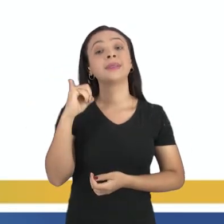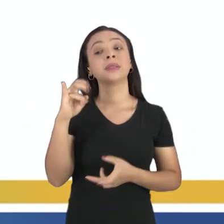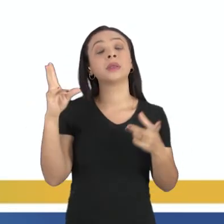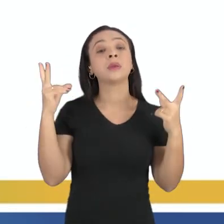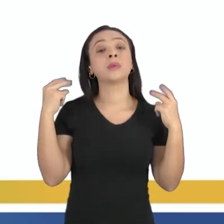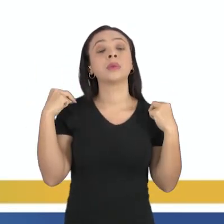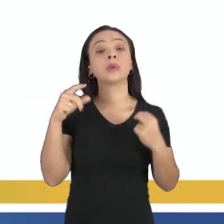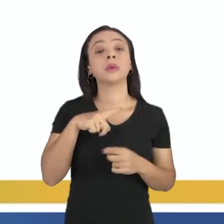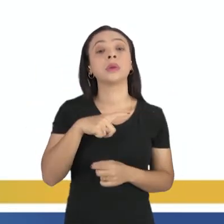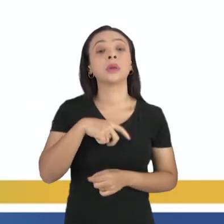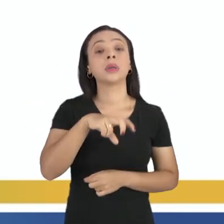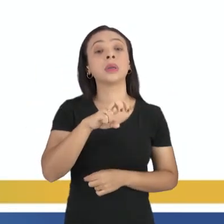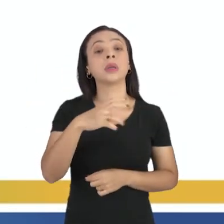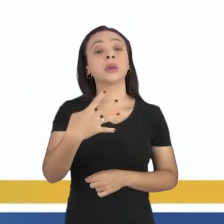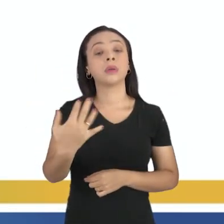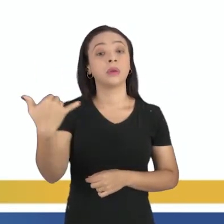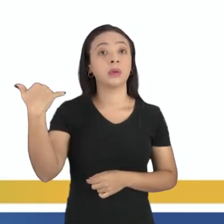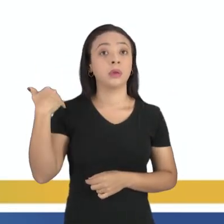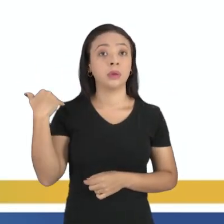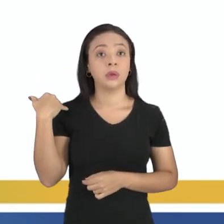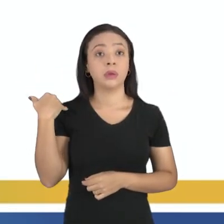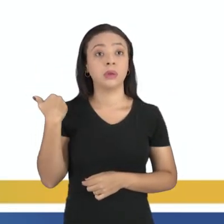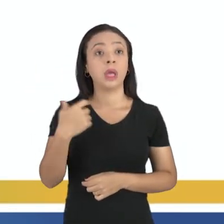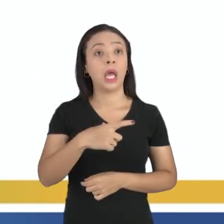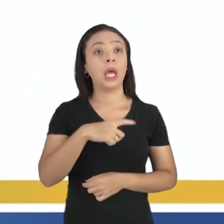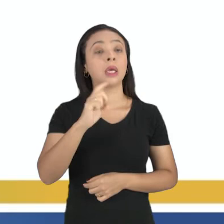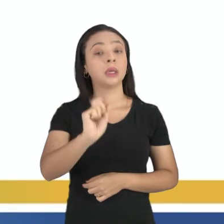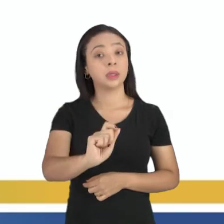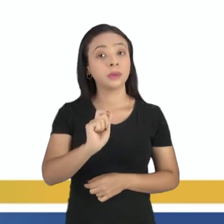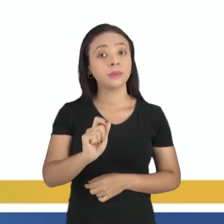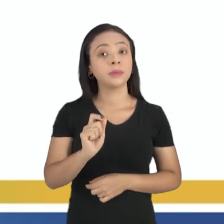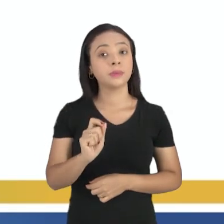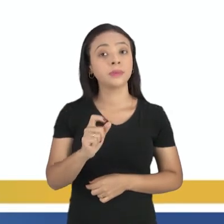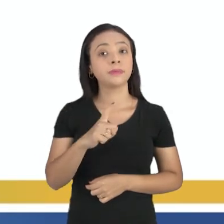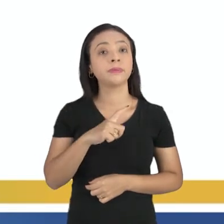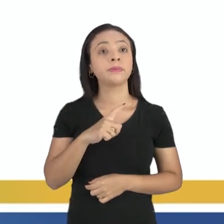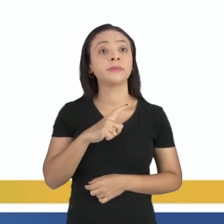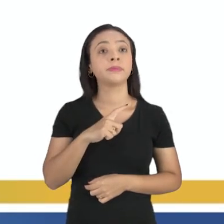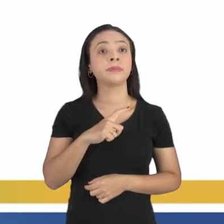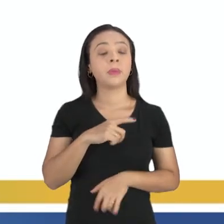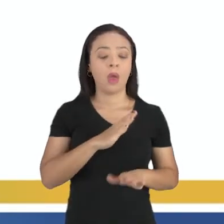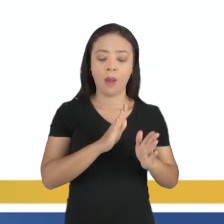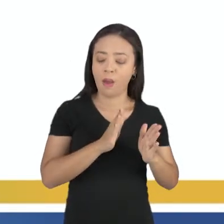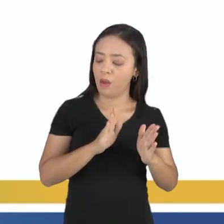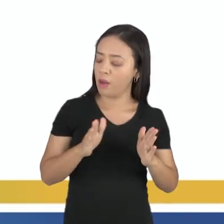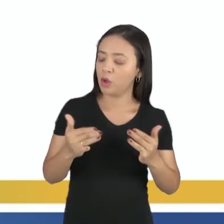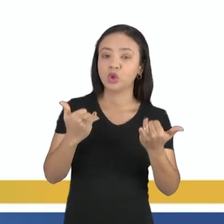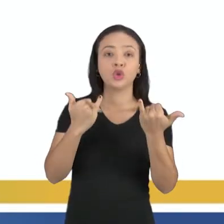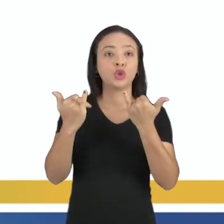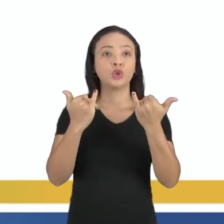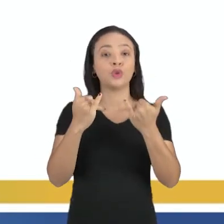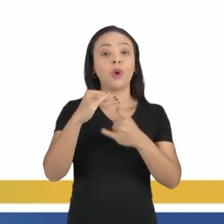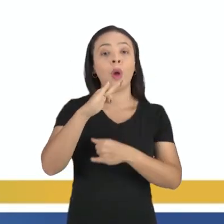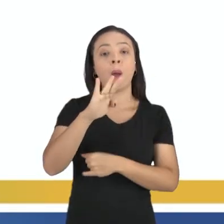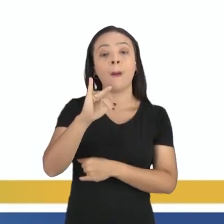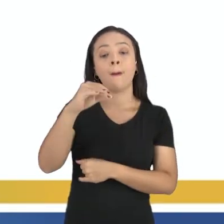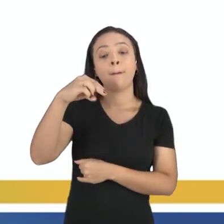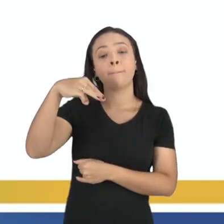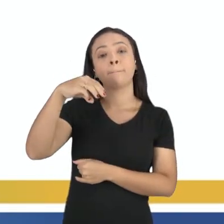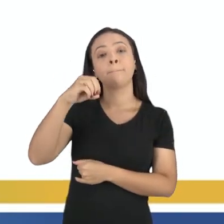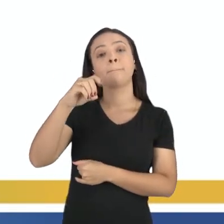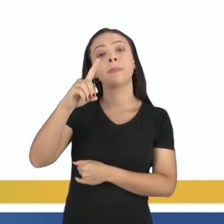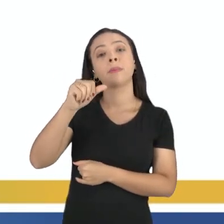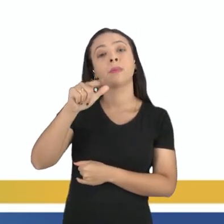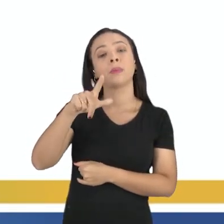tem 54 anos, teremos então, né, uma sequência de dados aí bimodal, né?